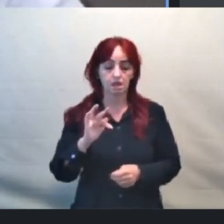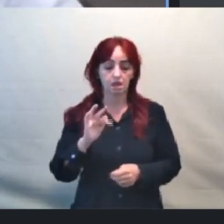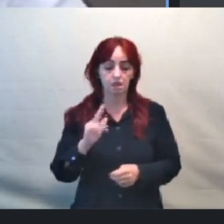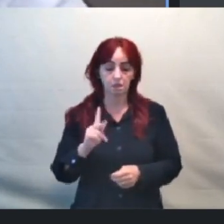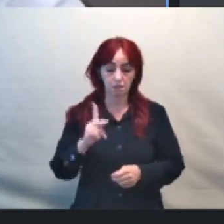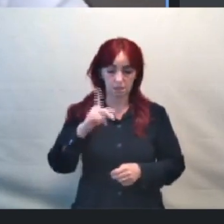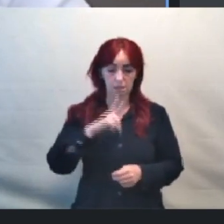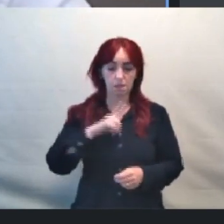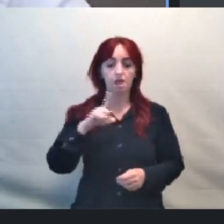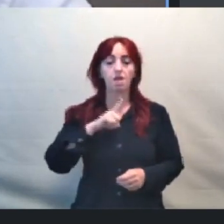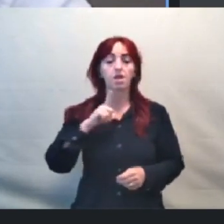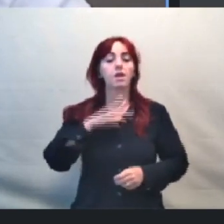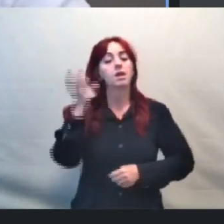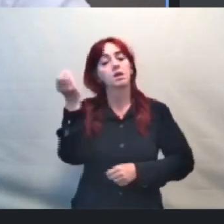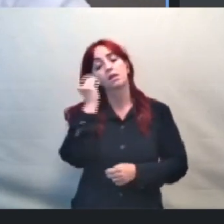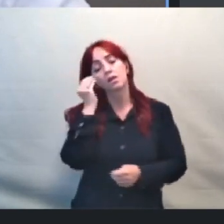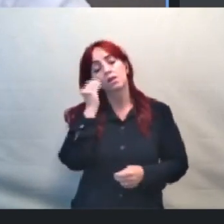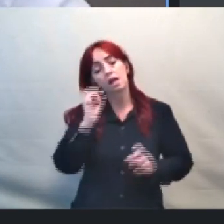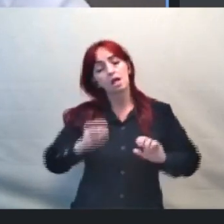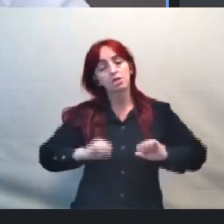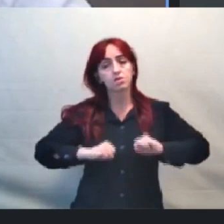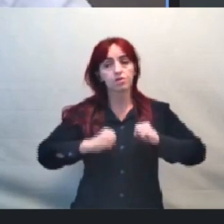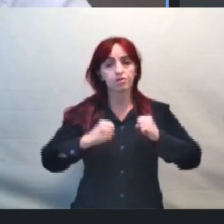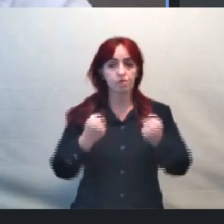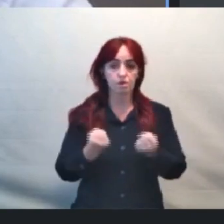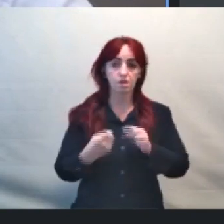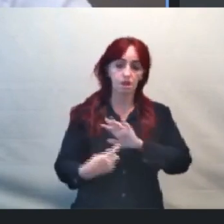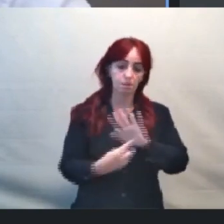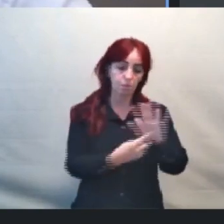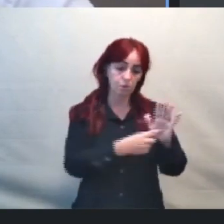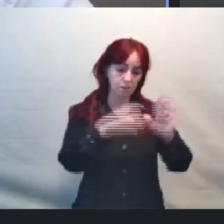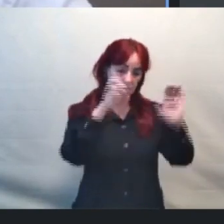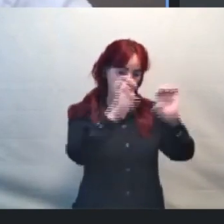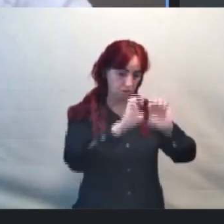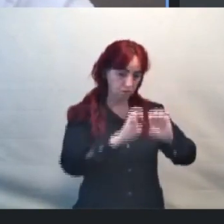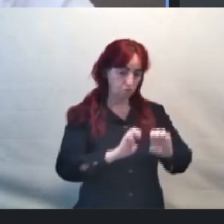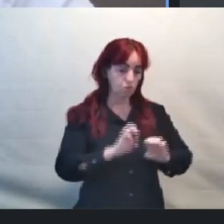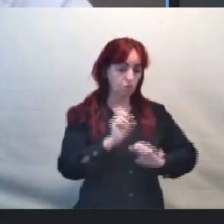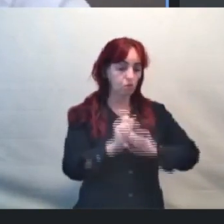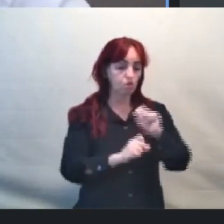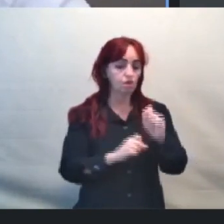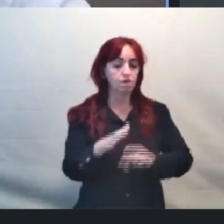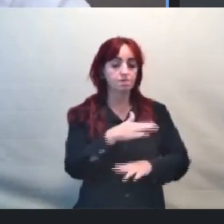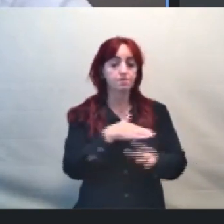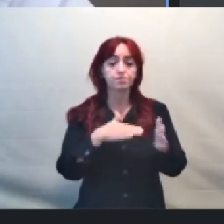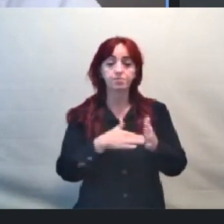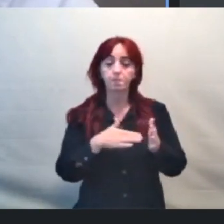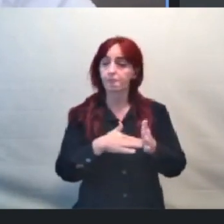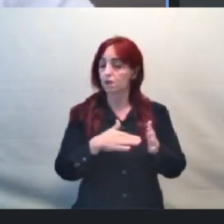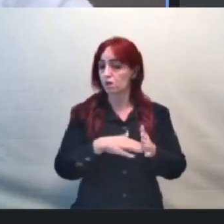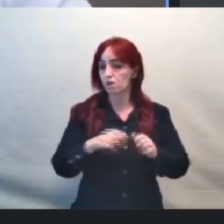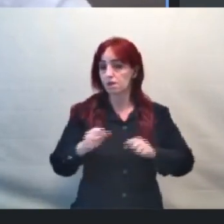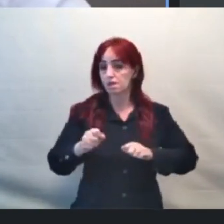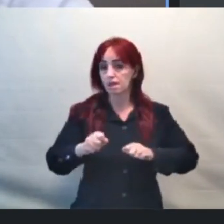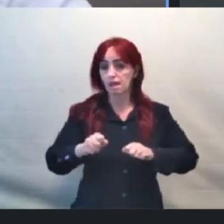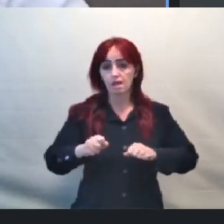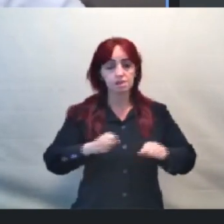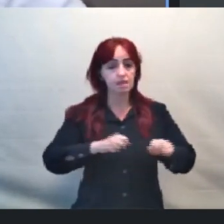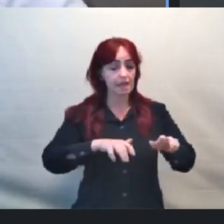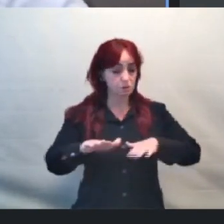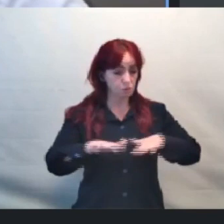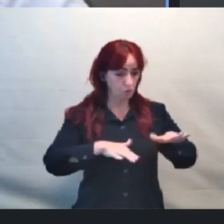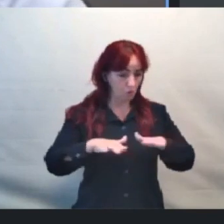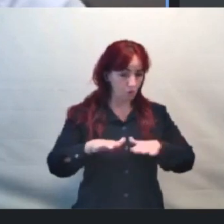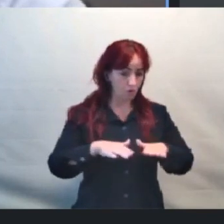esforço de trazer para a nossa estrutura programática todas as ações que são realizadas para públicos específicos, né?